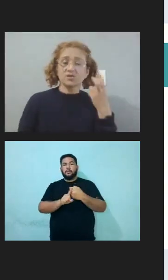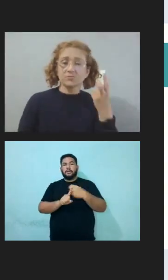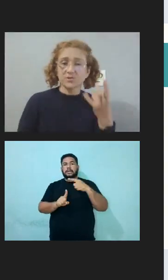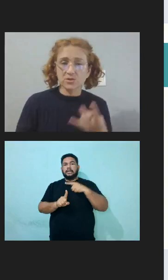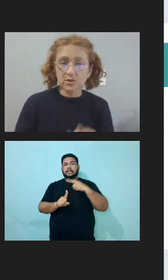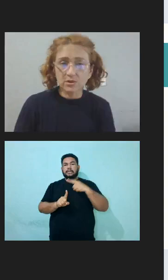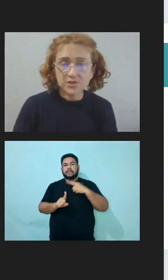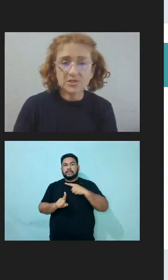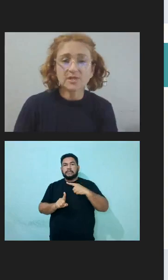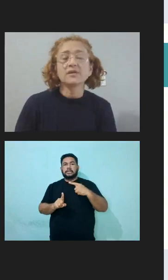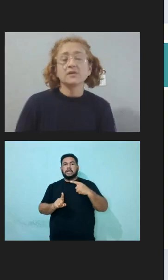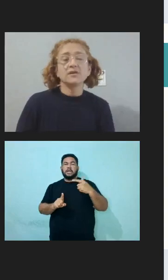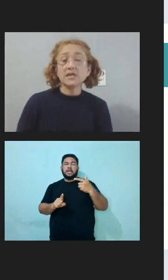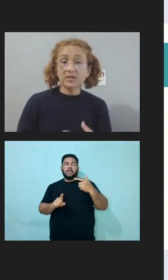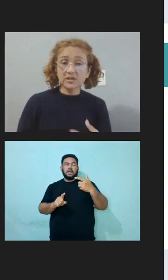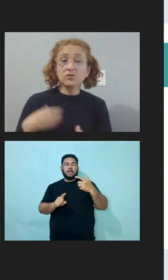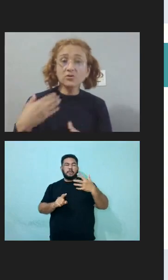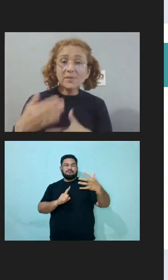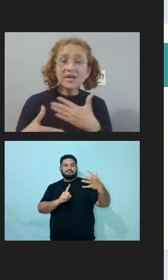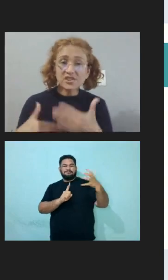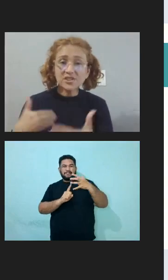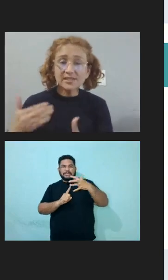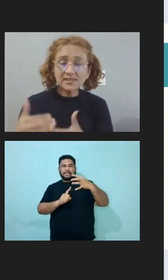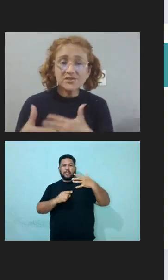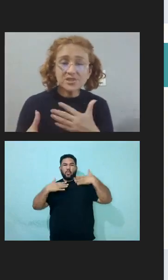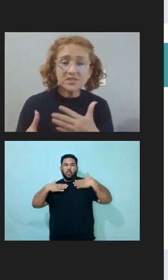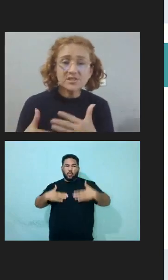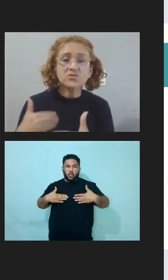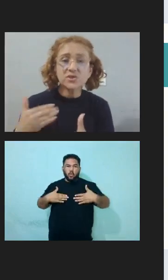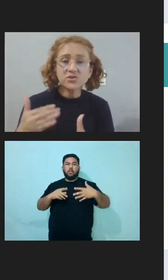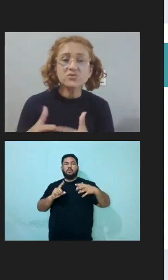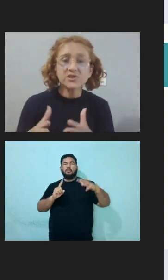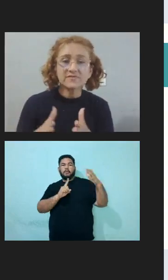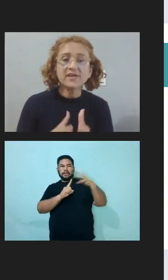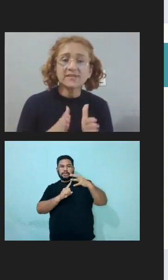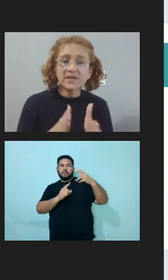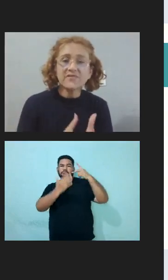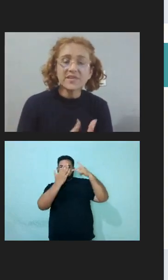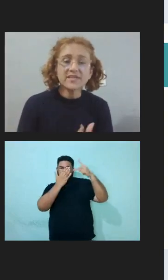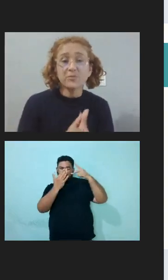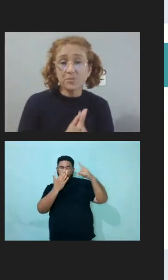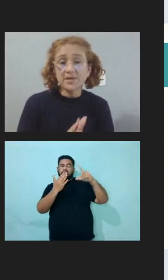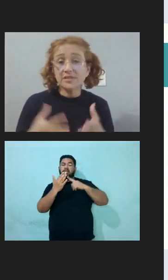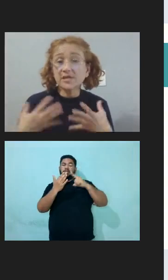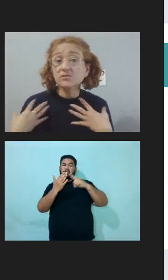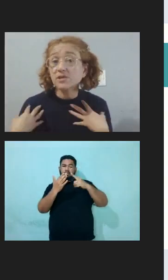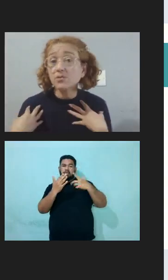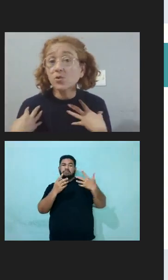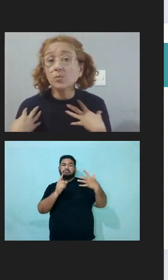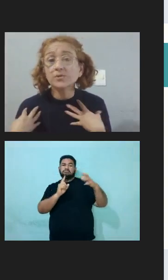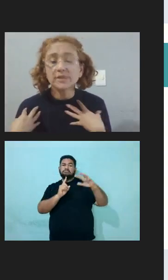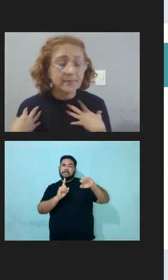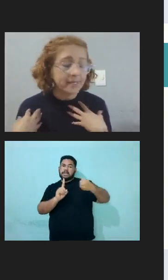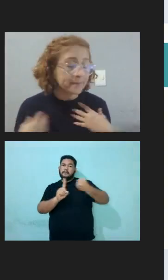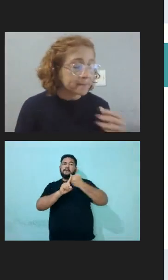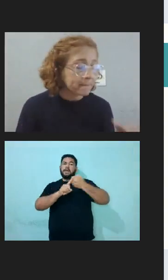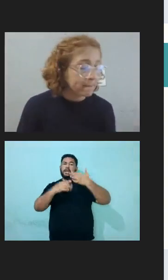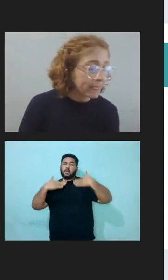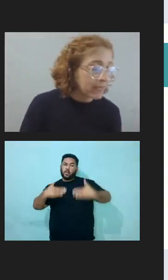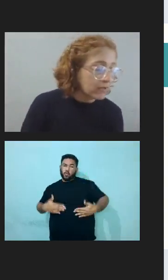tensão psicológica, tem toda uma cascata de situações que vai interferir na biomecânica do seu corpo